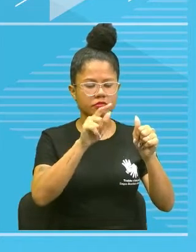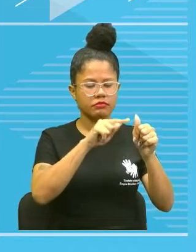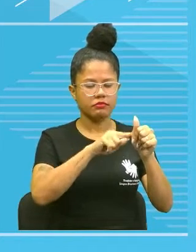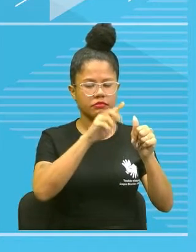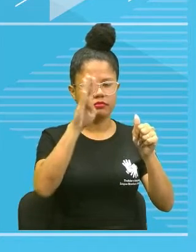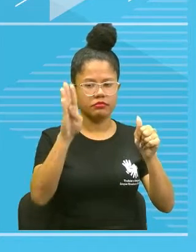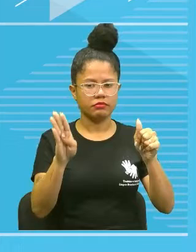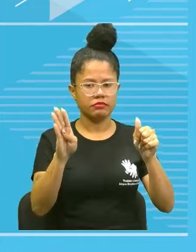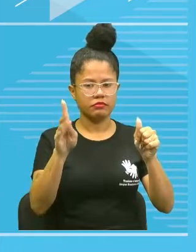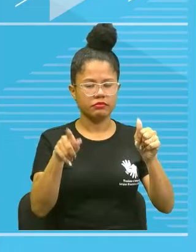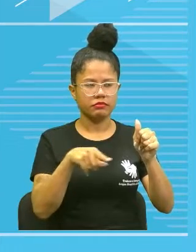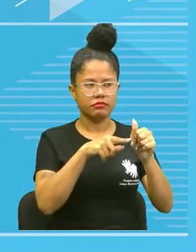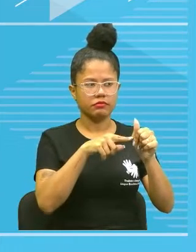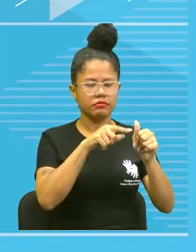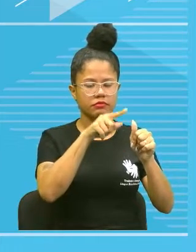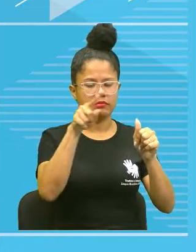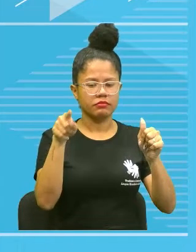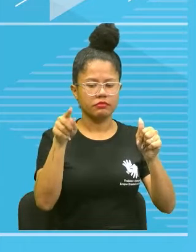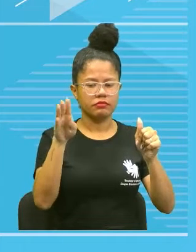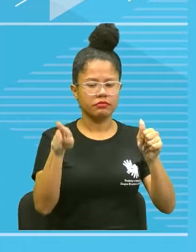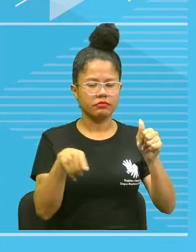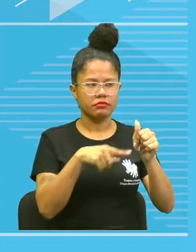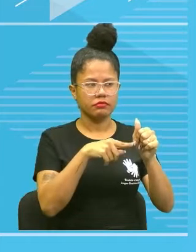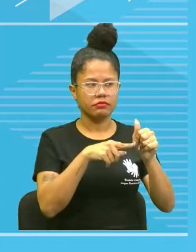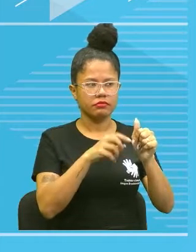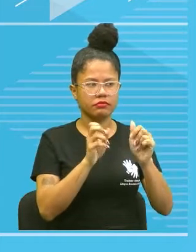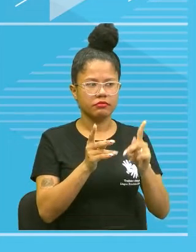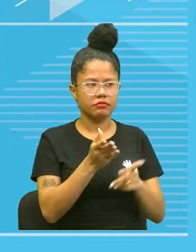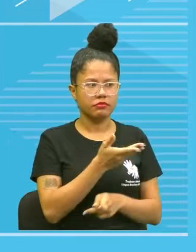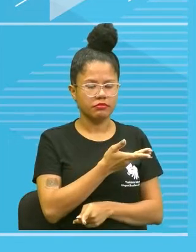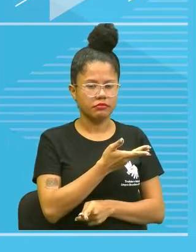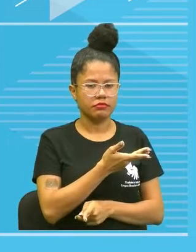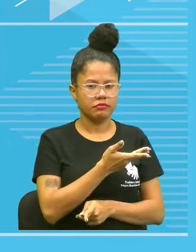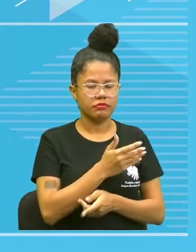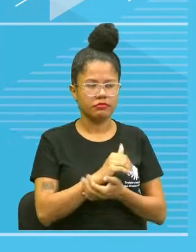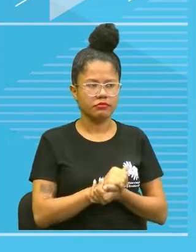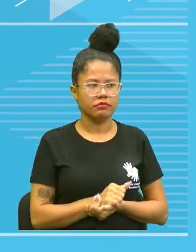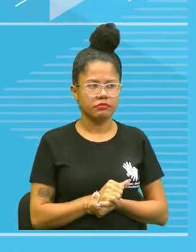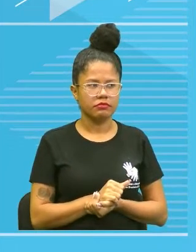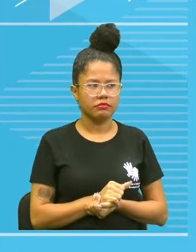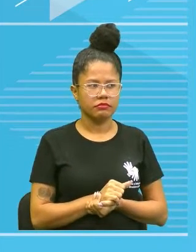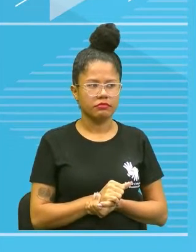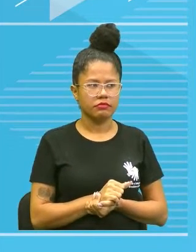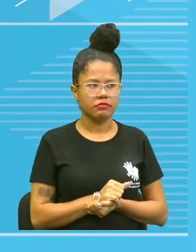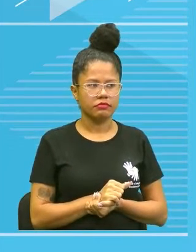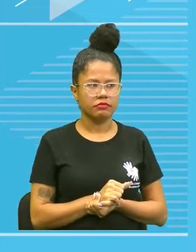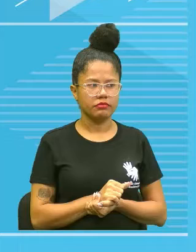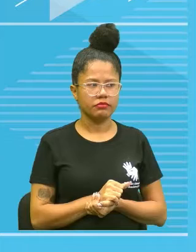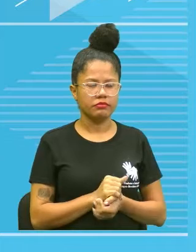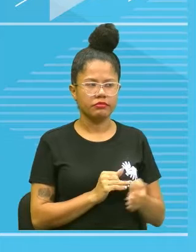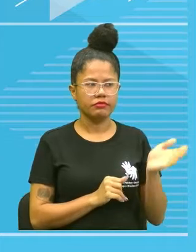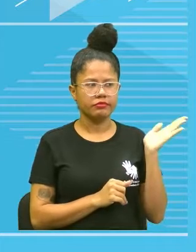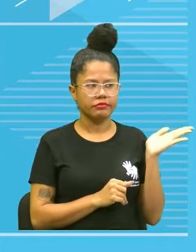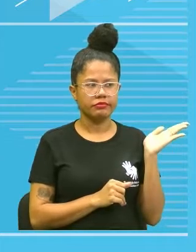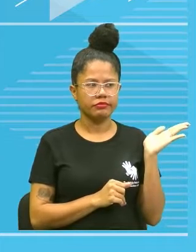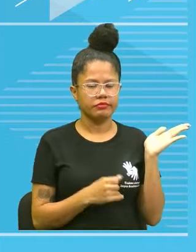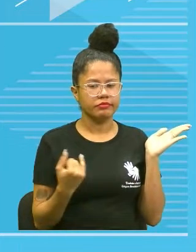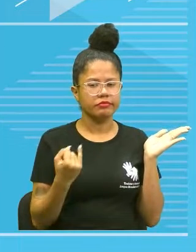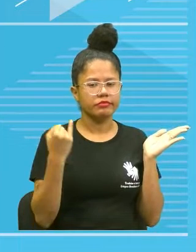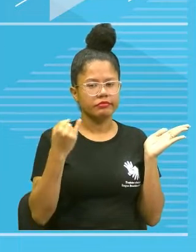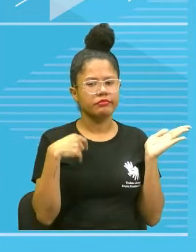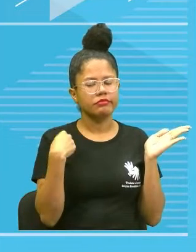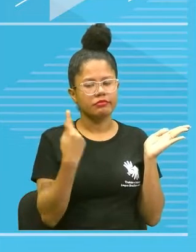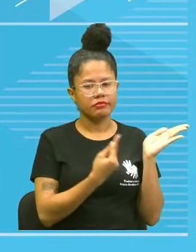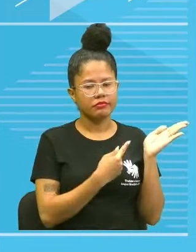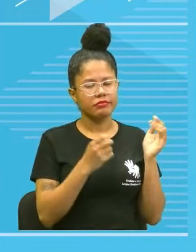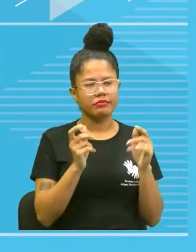e a área de BA. Então, esse trabalho cíclico, que é essa área interna, é que vai ser a importante para a